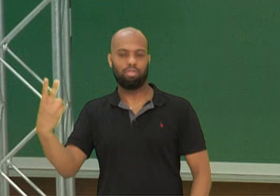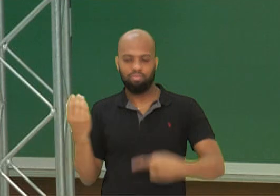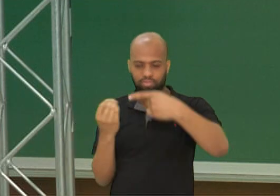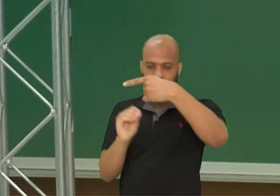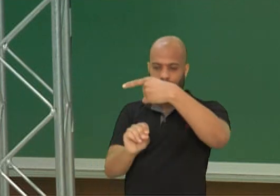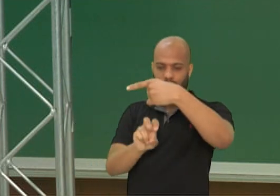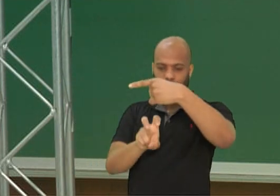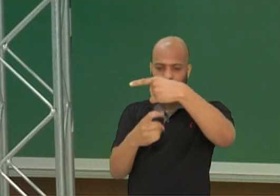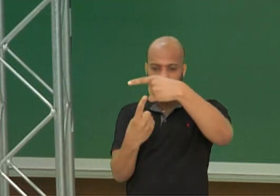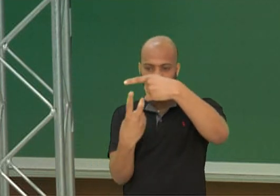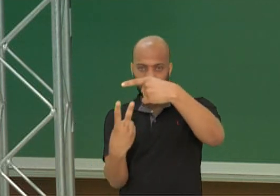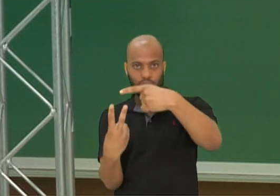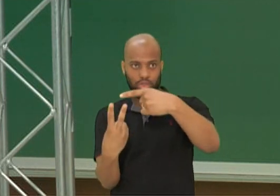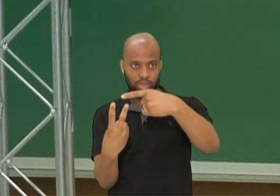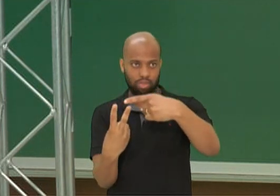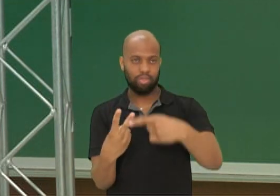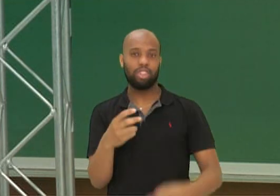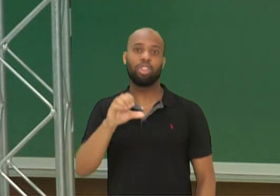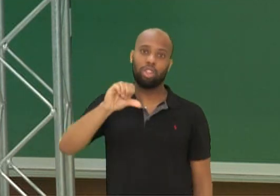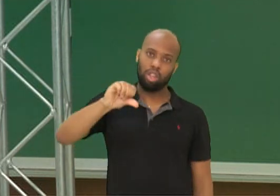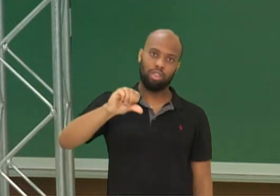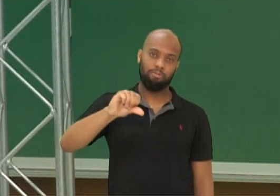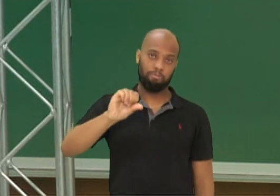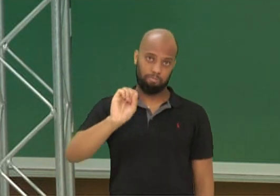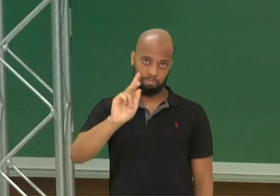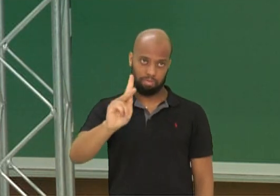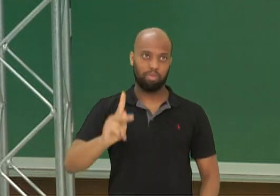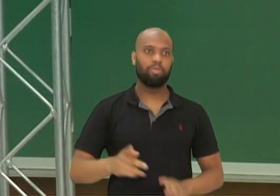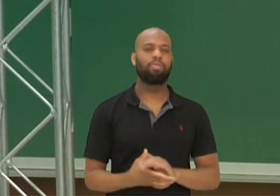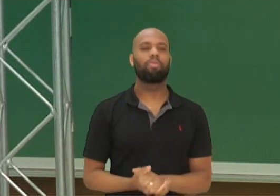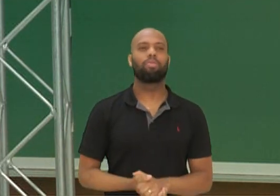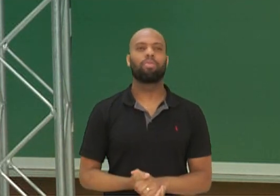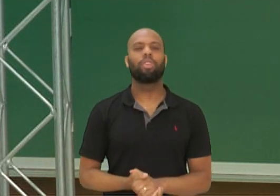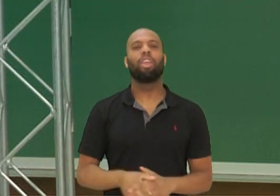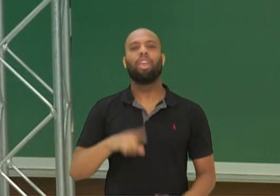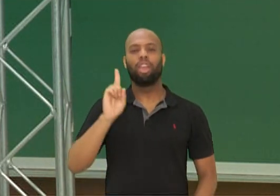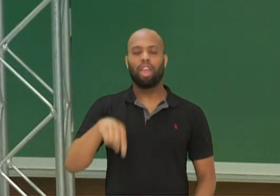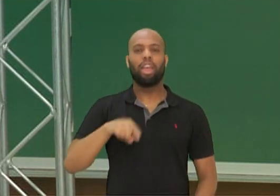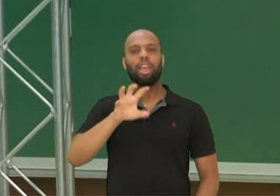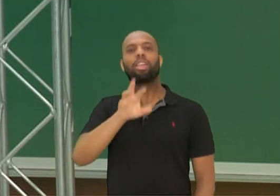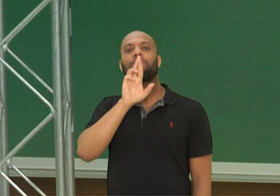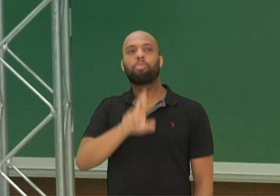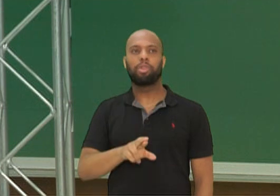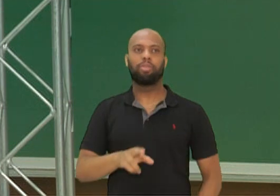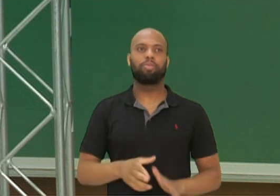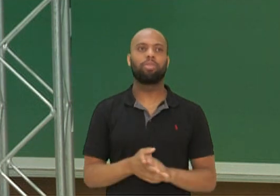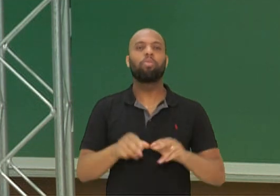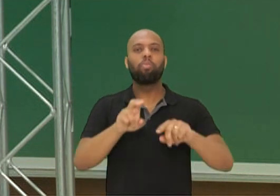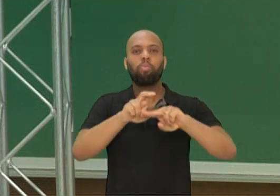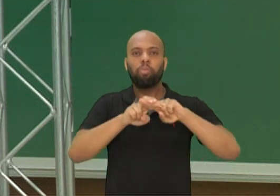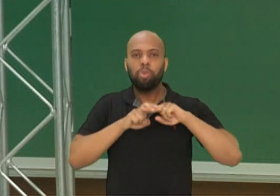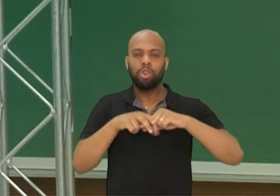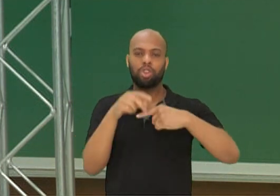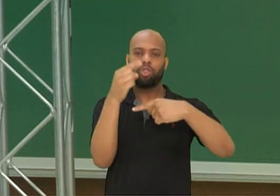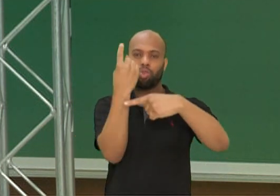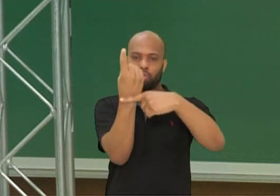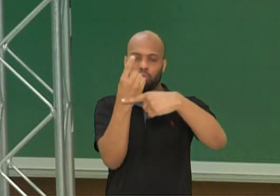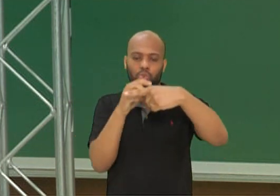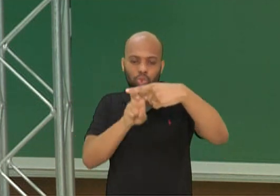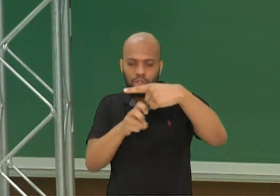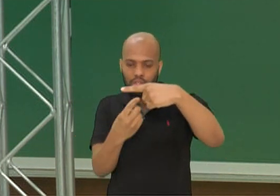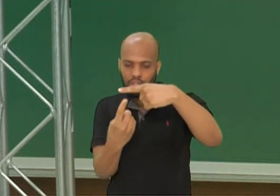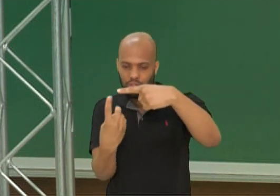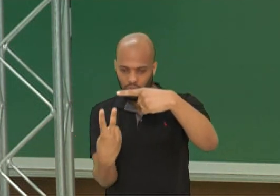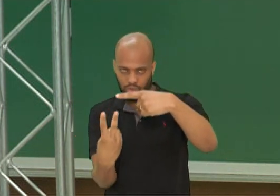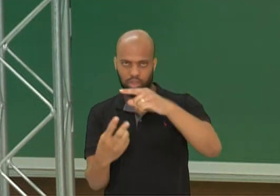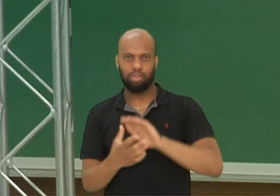512, 5, 9, tá vendo? 2 elevado a 9, 512. Por isso que a resposta fica 1 sobre